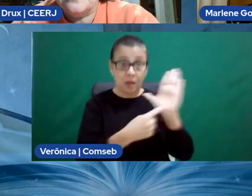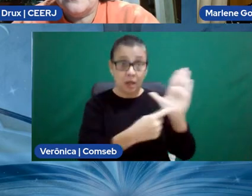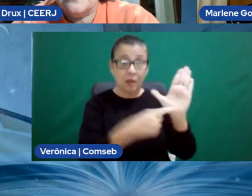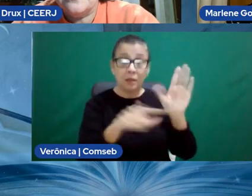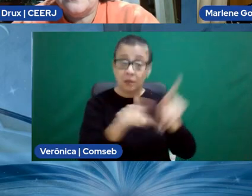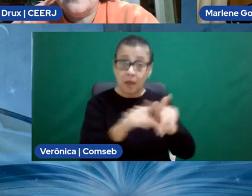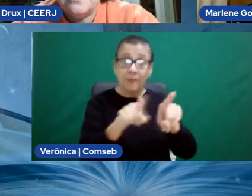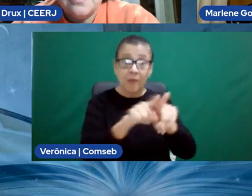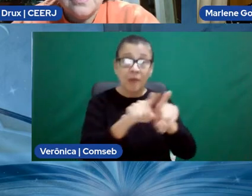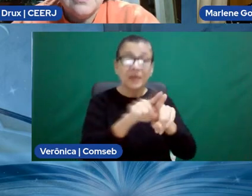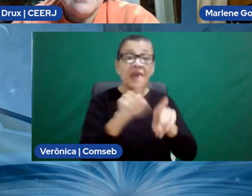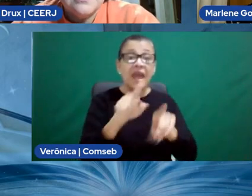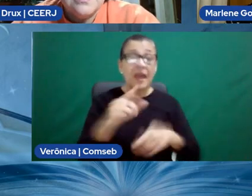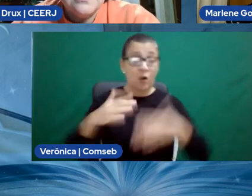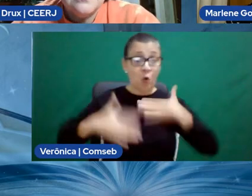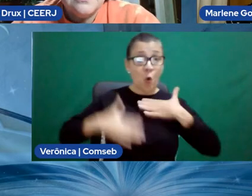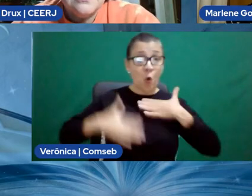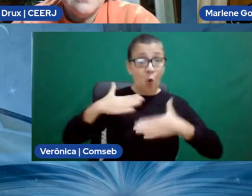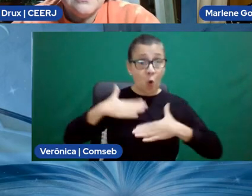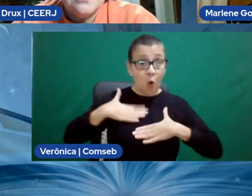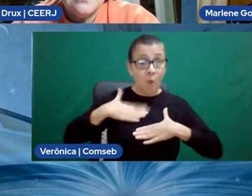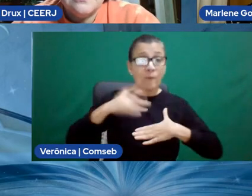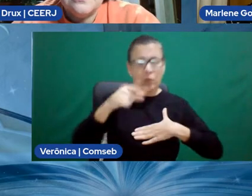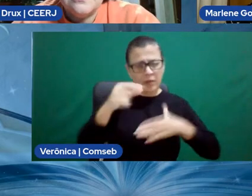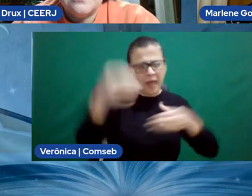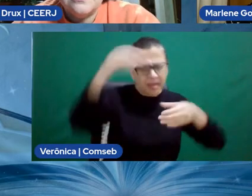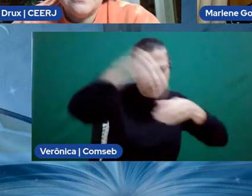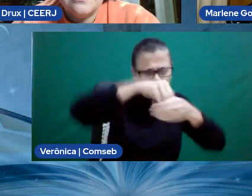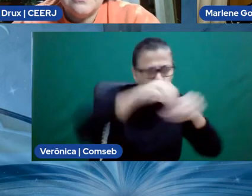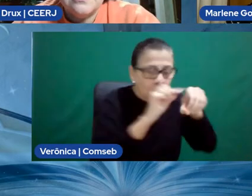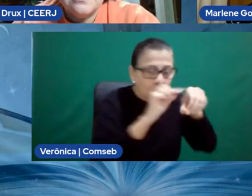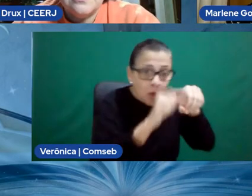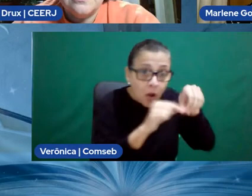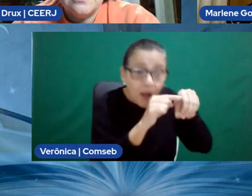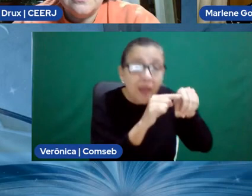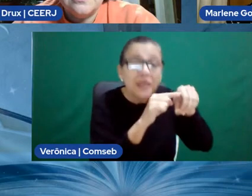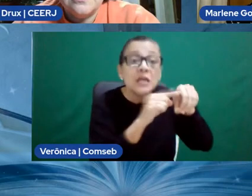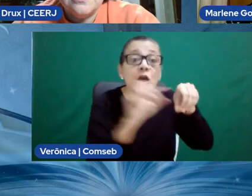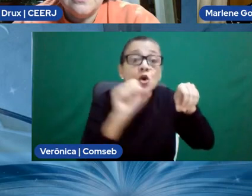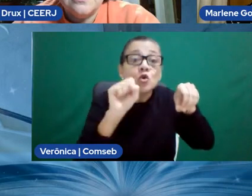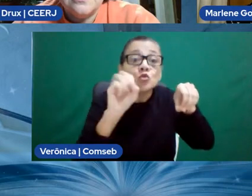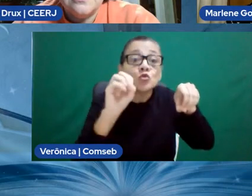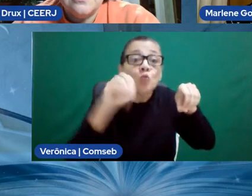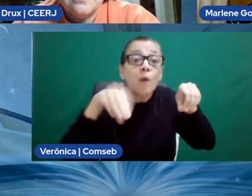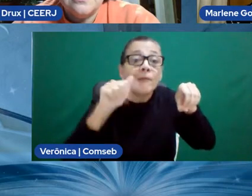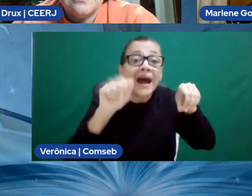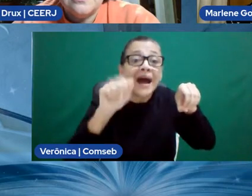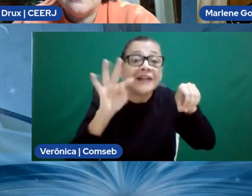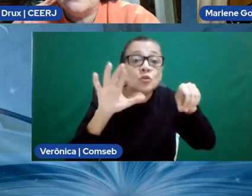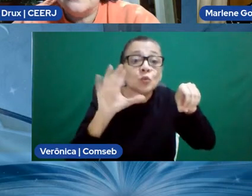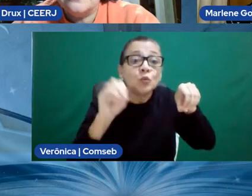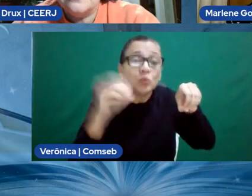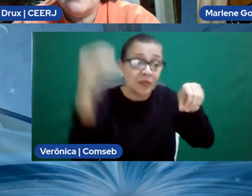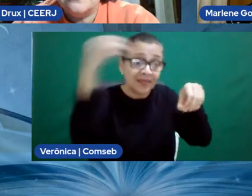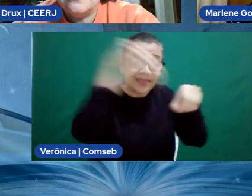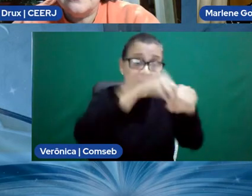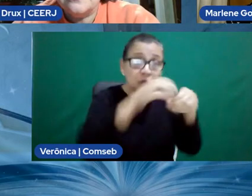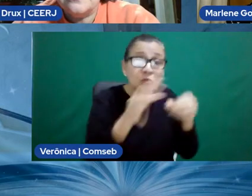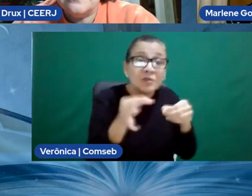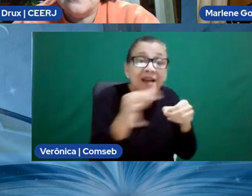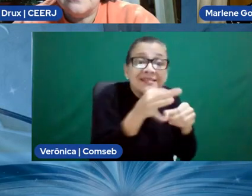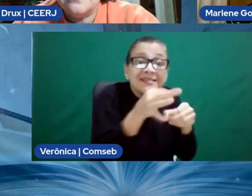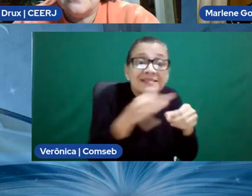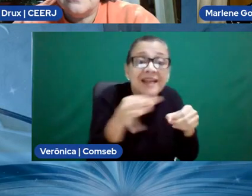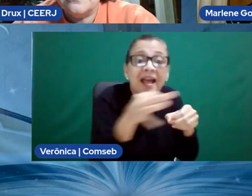físico-psicossomático. Físico por causa do núcleo, que é físico, e é psicossomático porque o psicossoma está no citoplasma. Então, esses